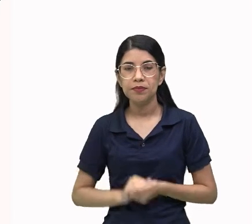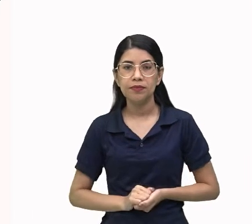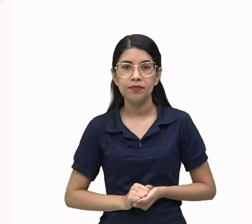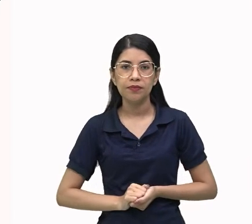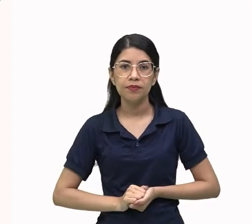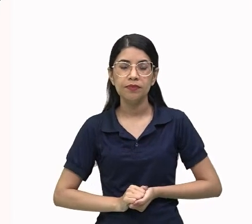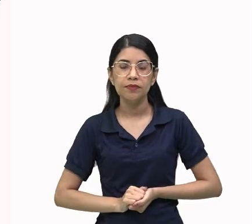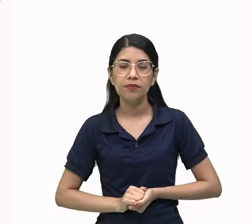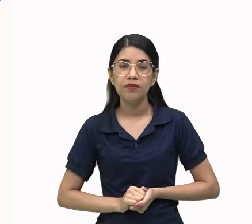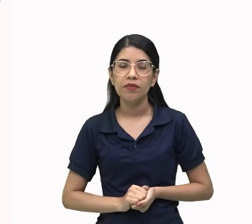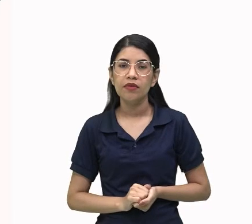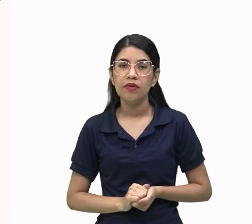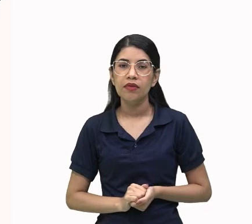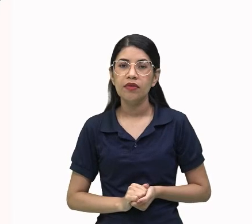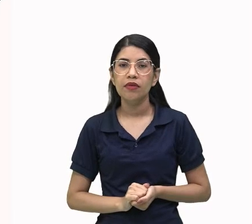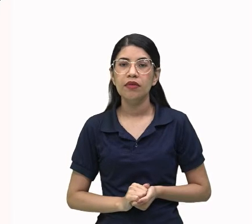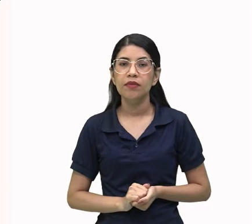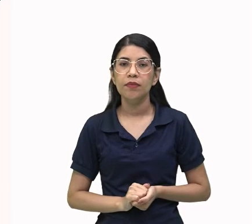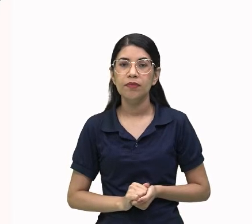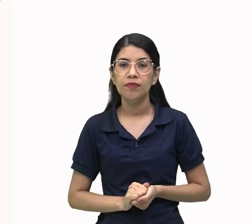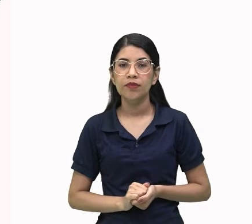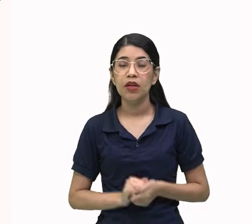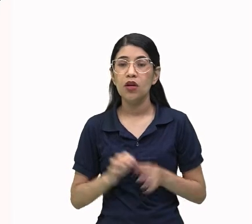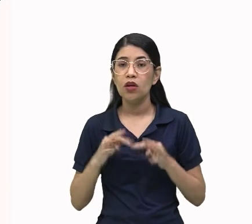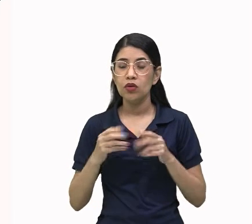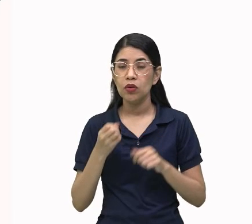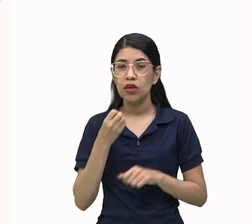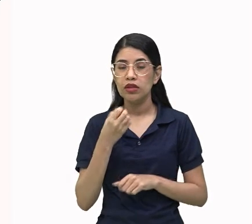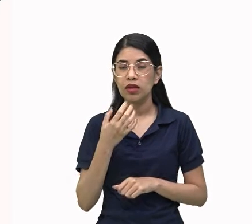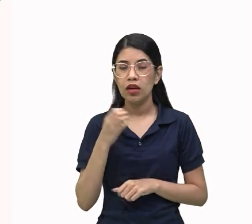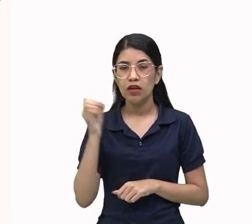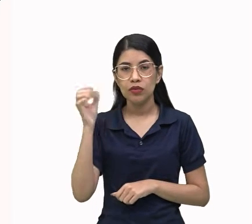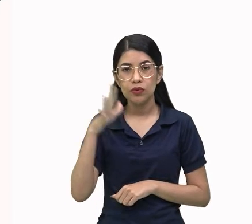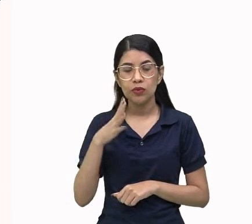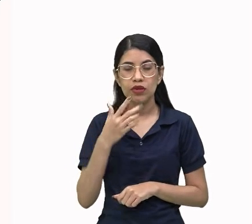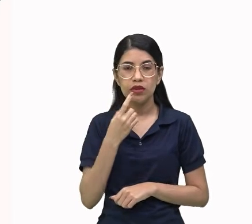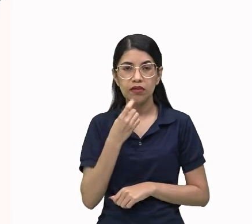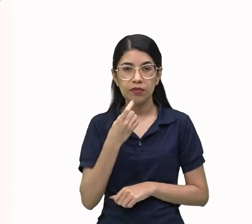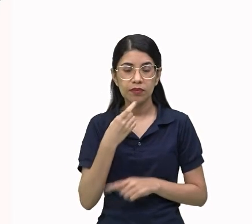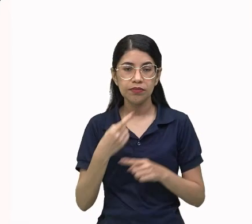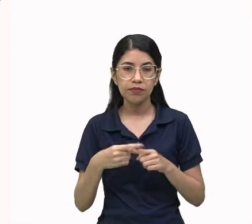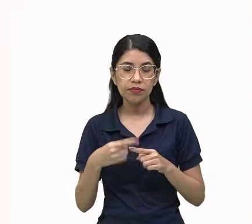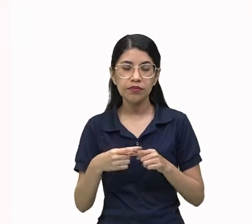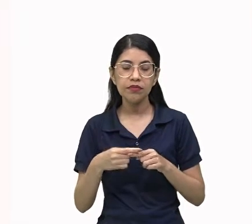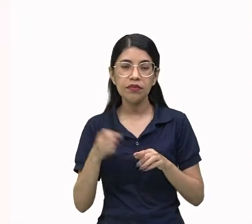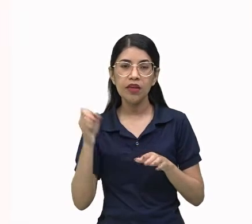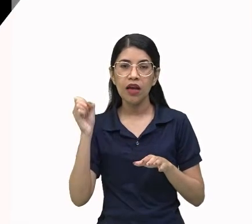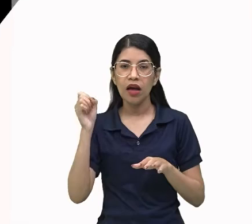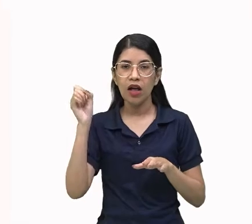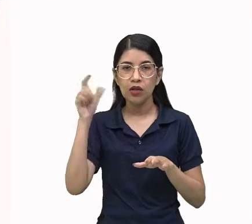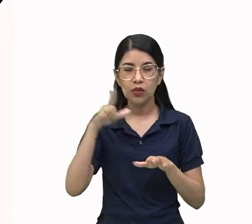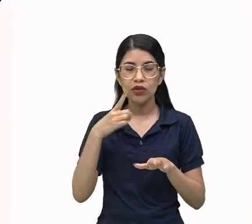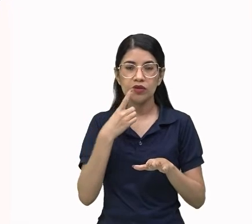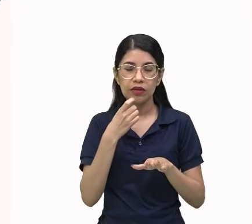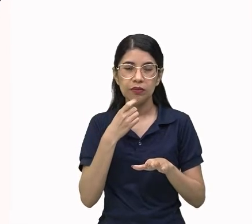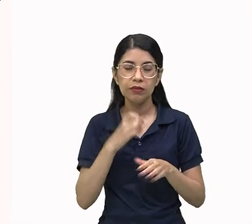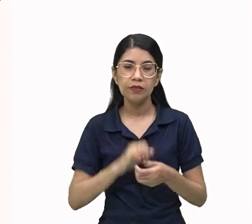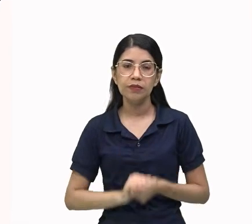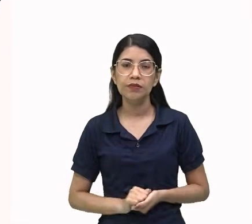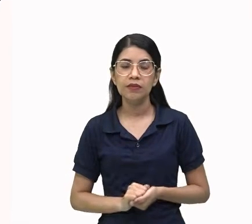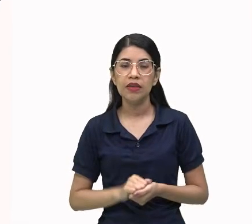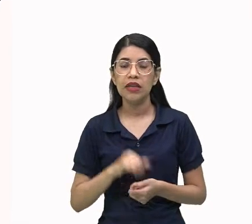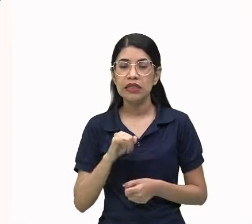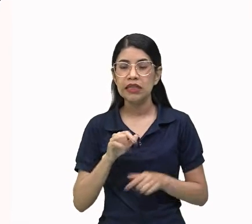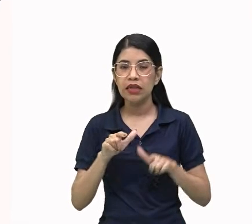vermelho. Todas as luzes, nesse caso, só aparece o vermelho porque a fonte era vermelha, né? Refletindo no objeto branco. Se o